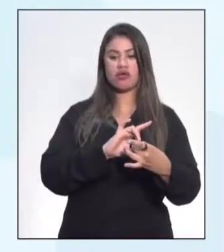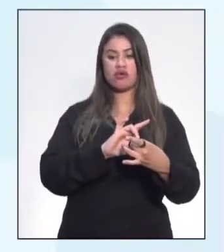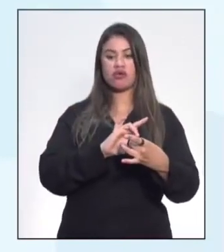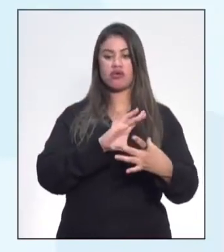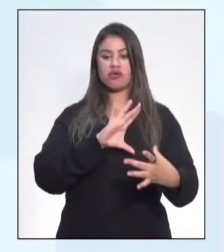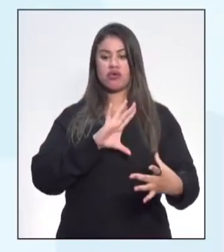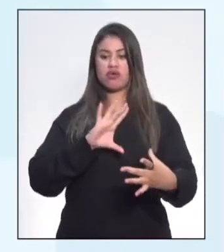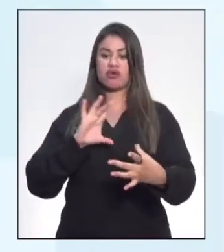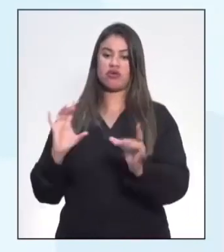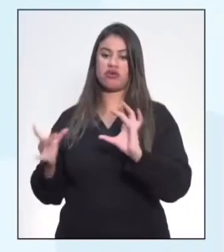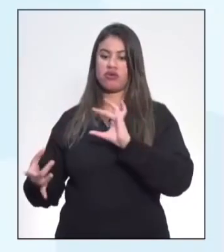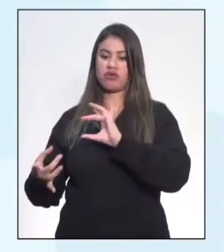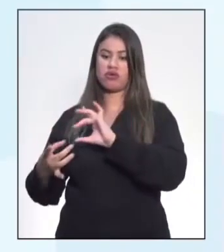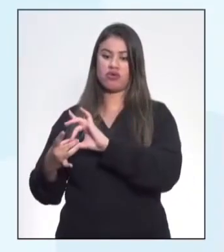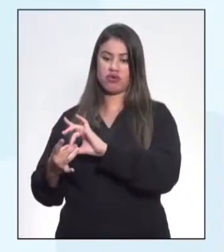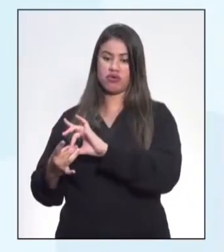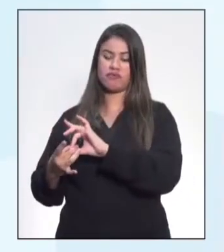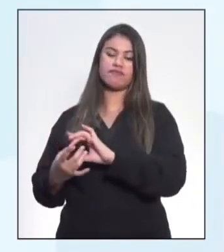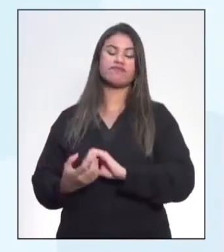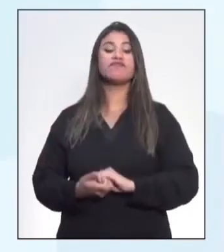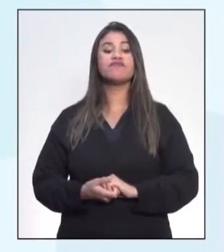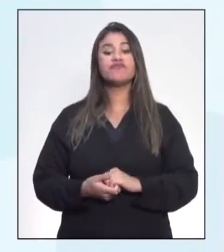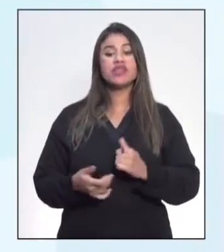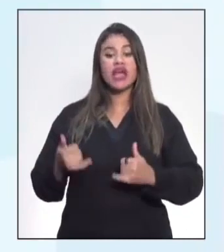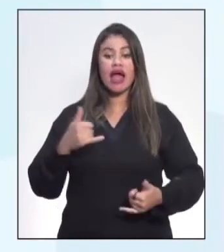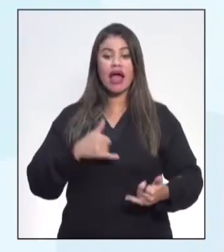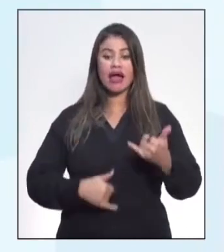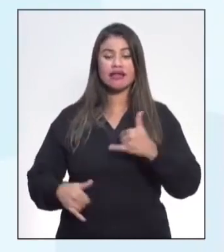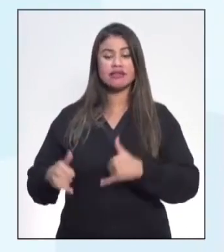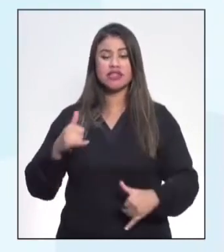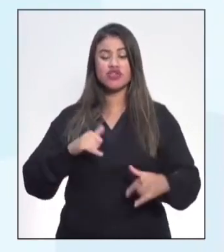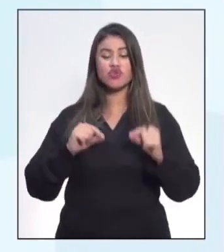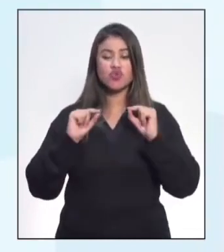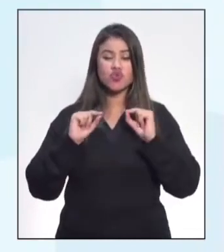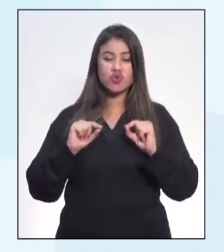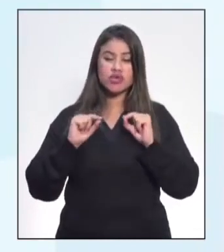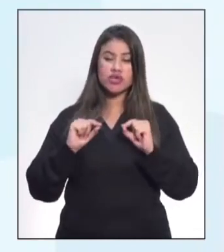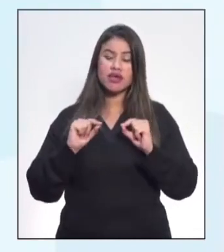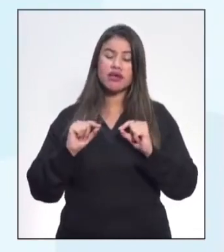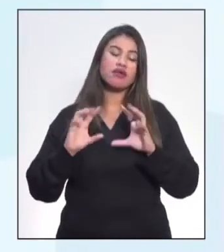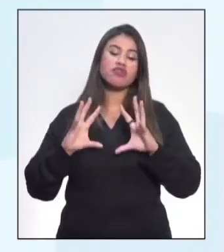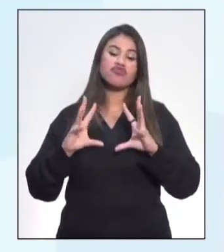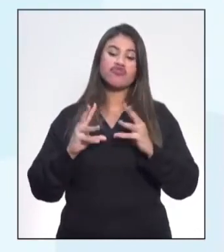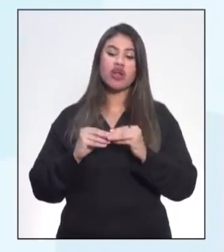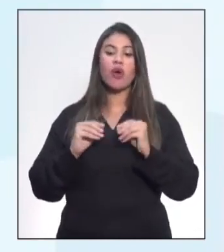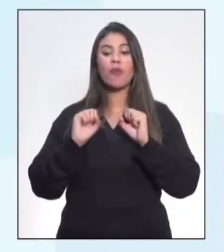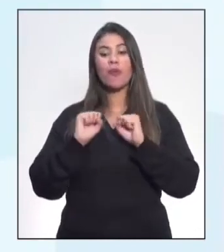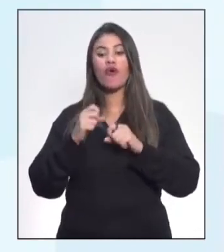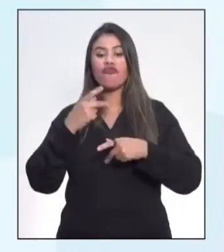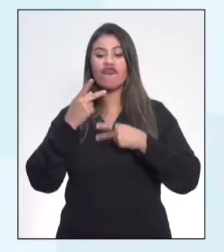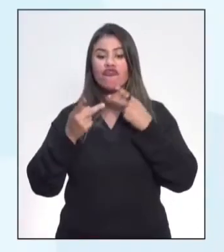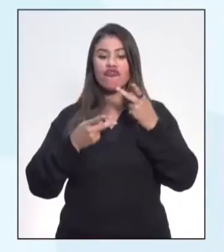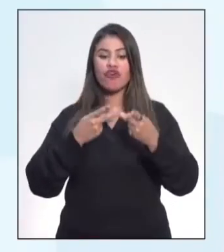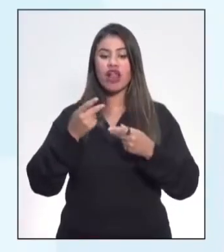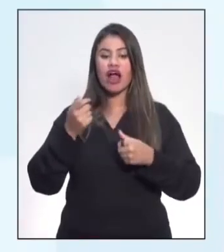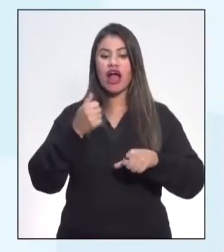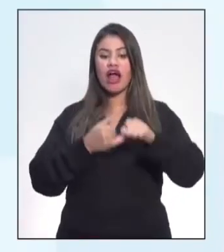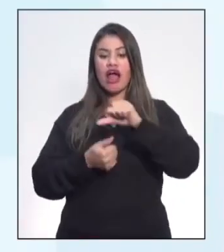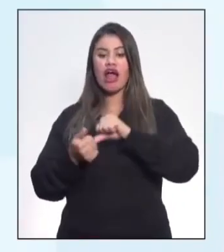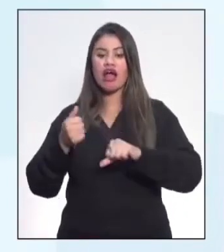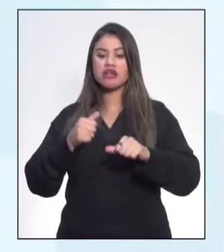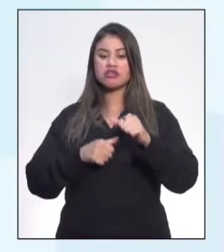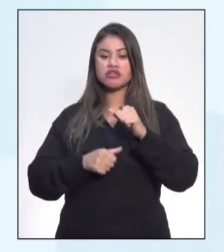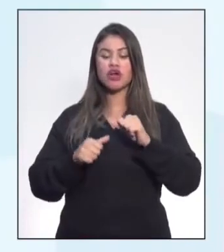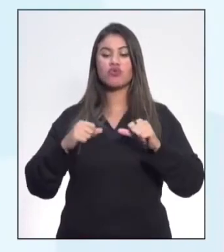é a energia envolvida nessa reação toda, no geral, eu posso falar que a reação ela vai ocorrer e vai ter